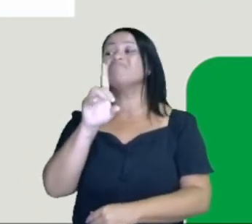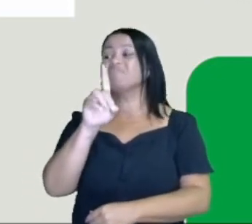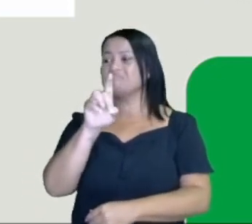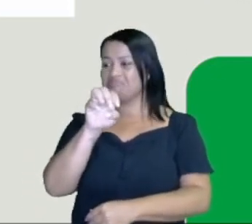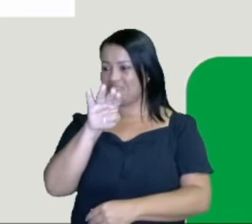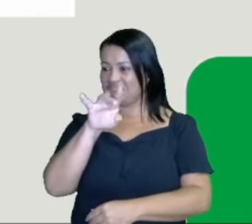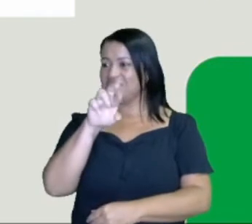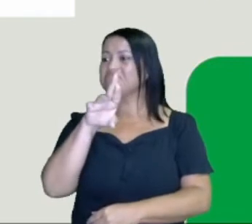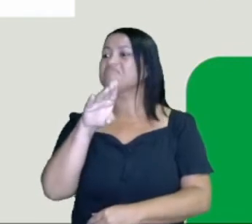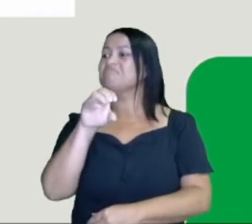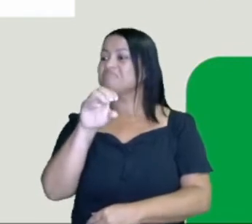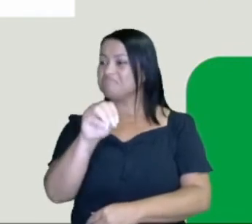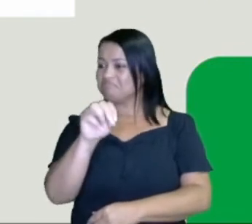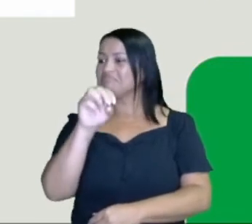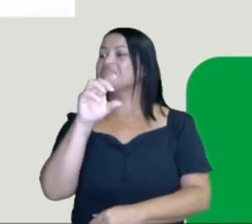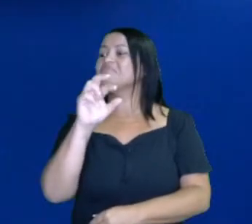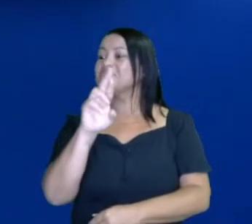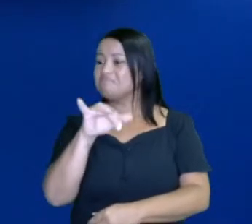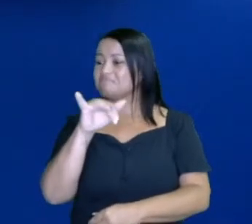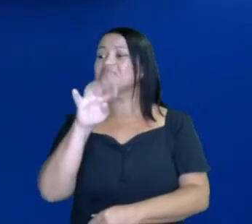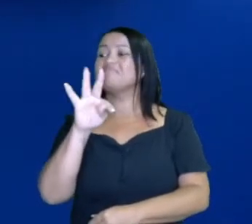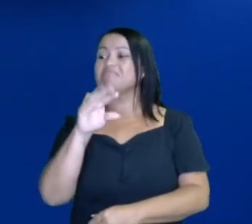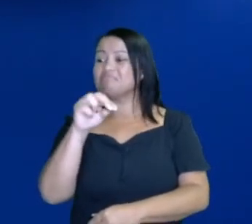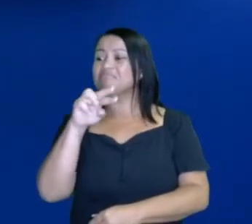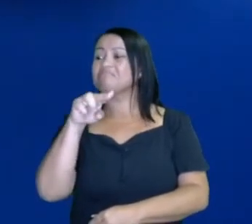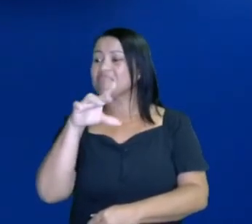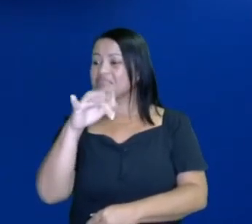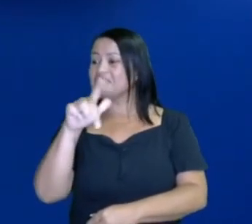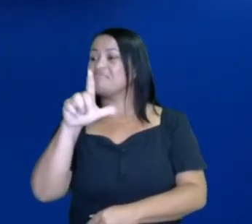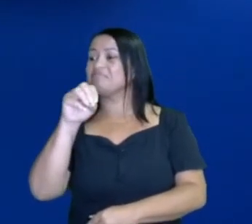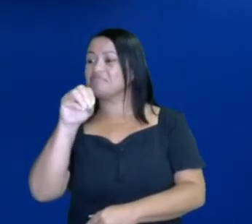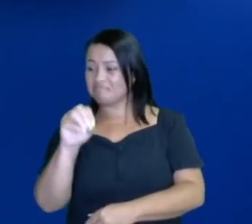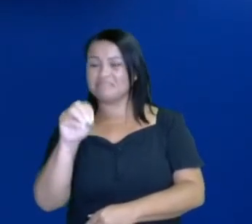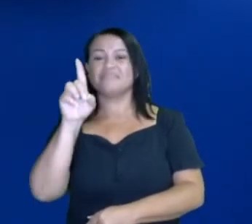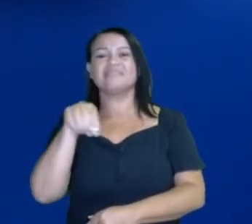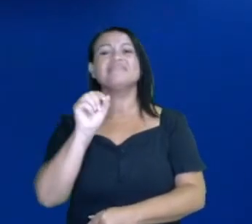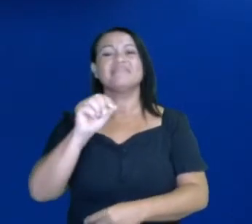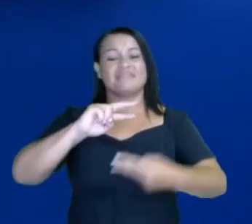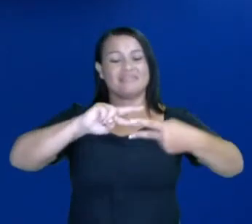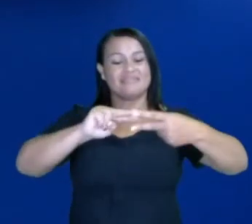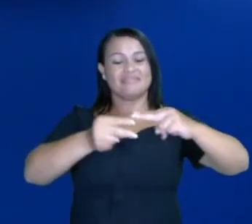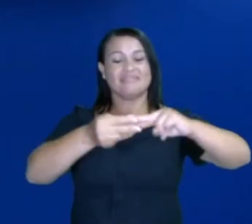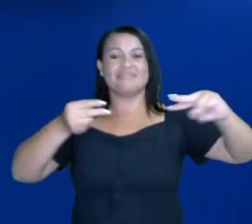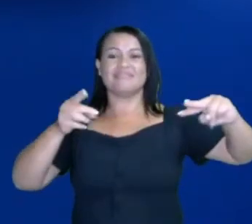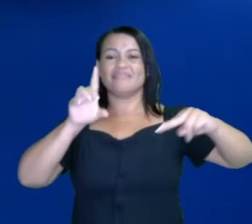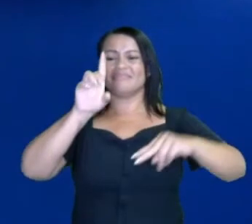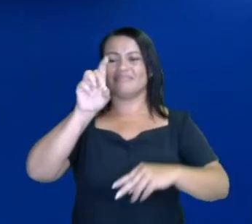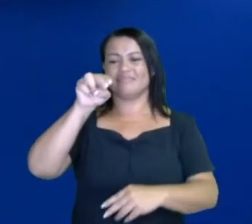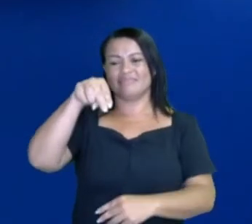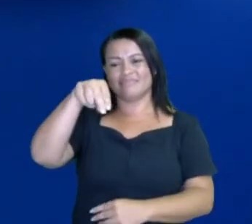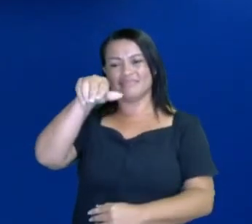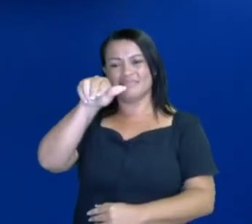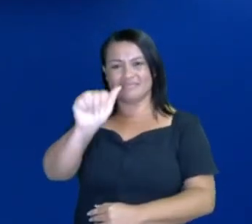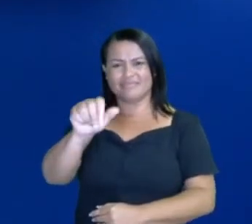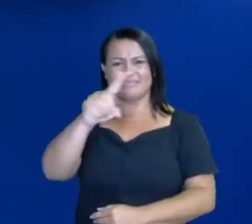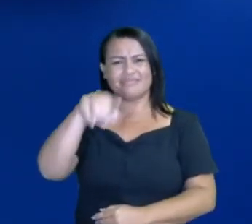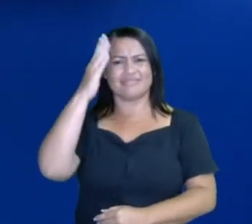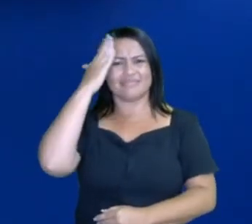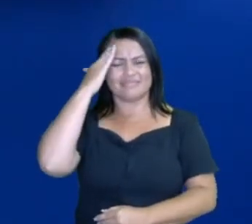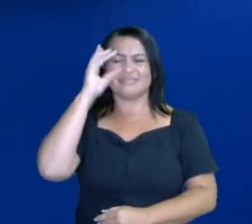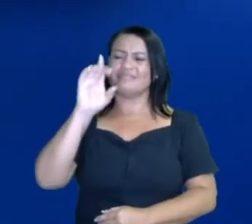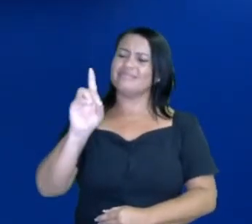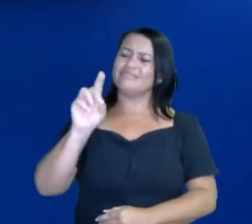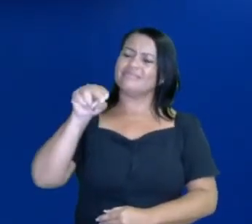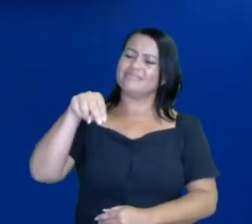desoxirribonucleico. Pois é, isso é o DNA. Você já ouviu falar em DNA?